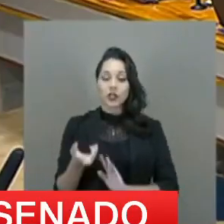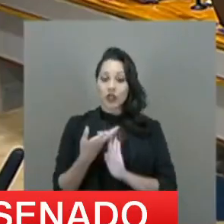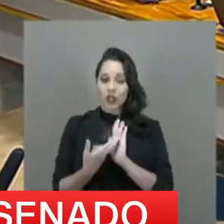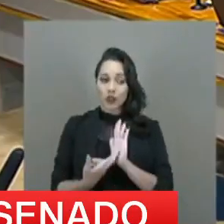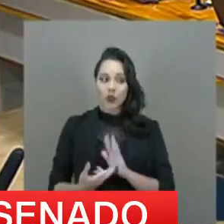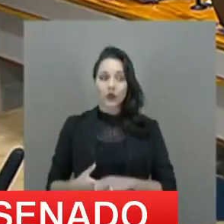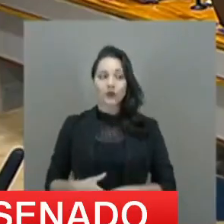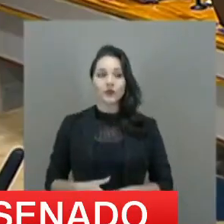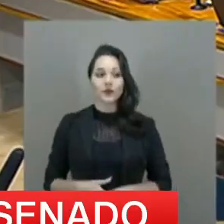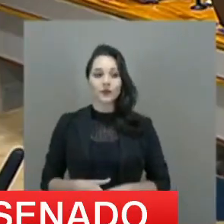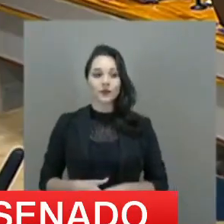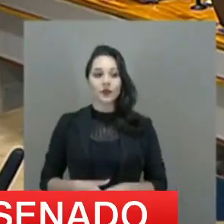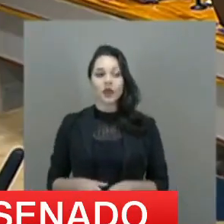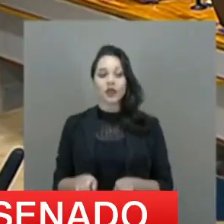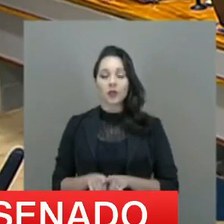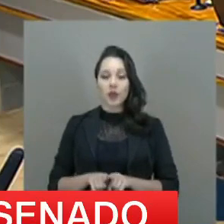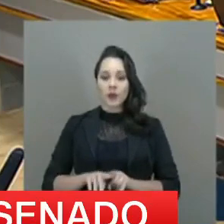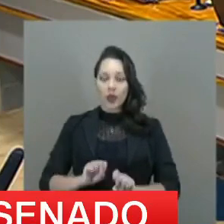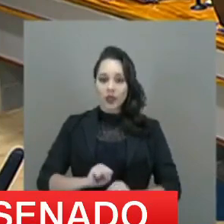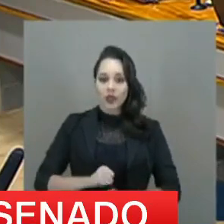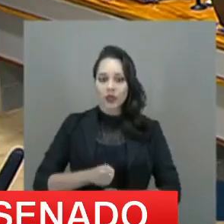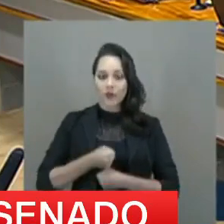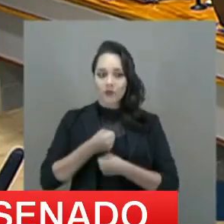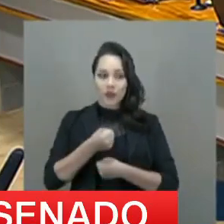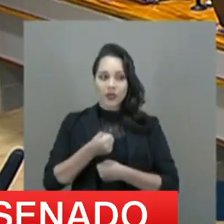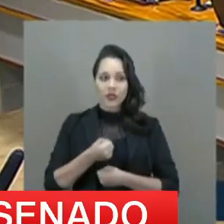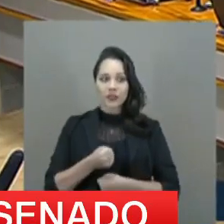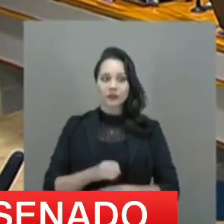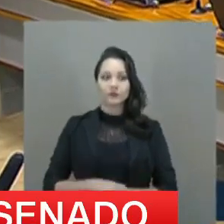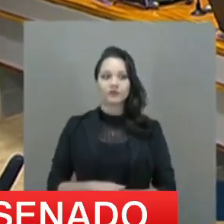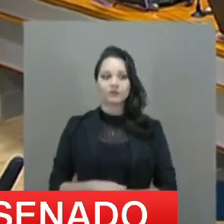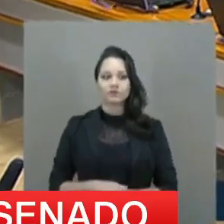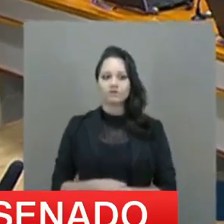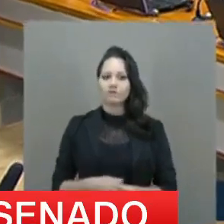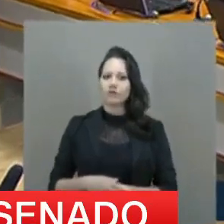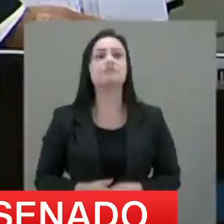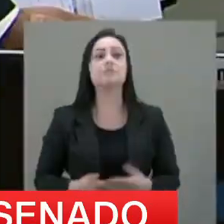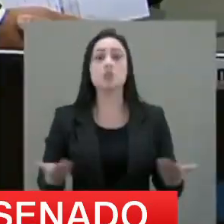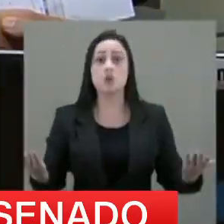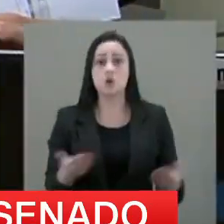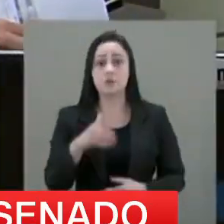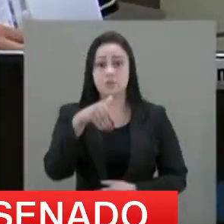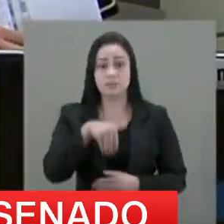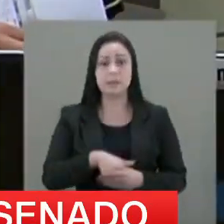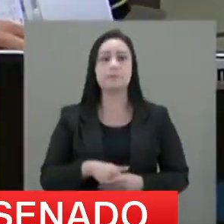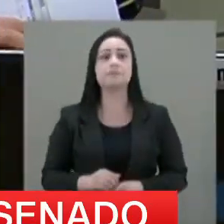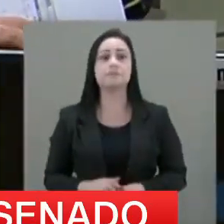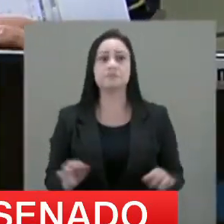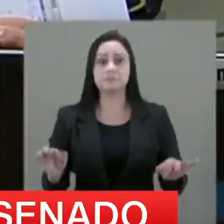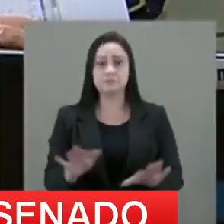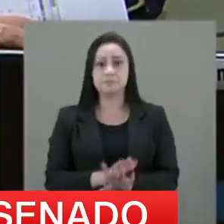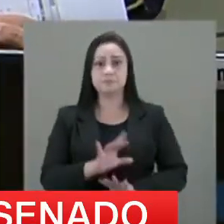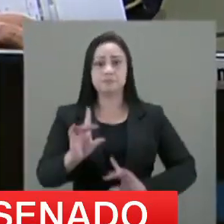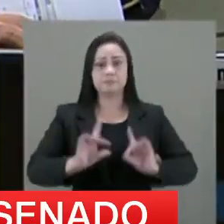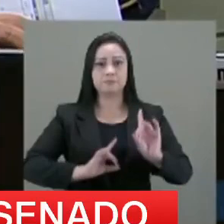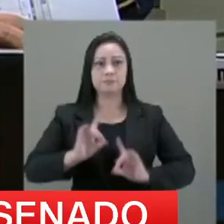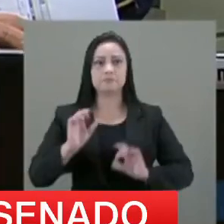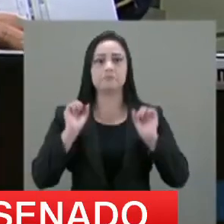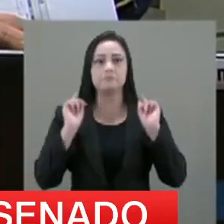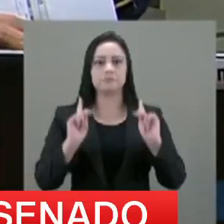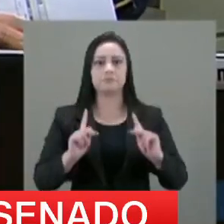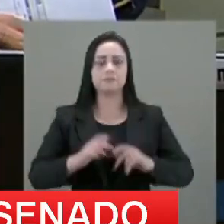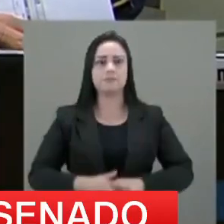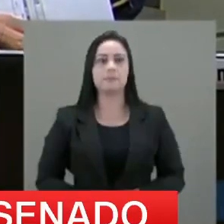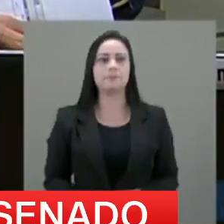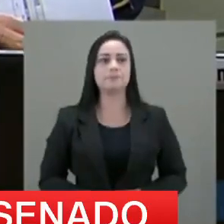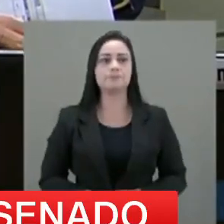um consenso para garantir ali a sustentabilidade dos sindicatos, mas é importante dizer que ele descartou